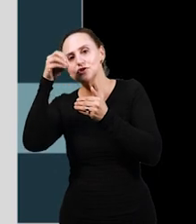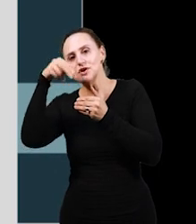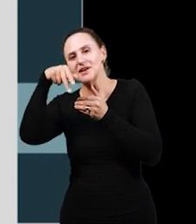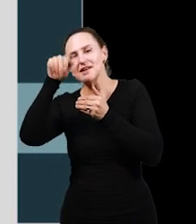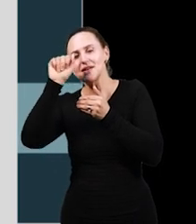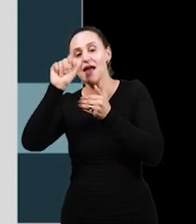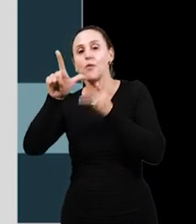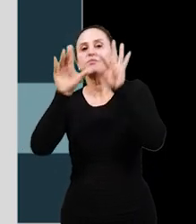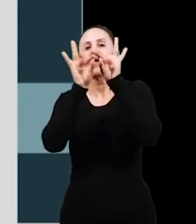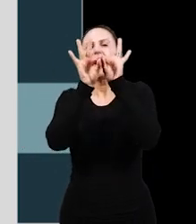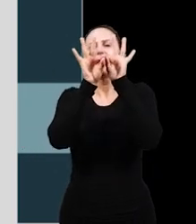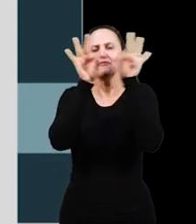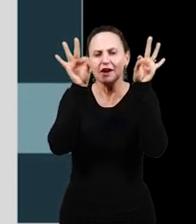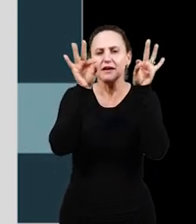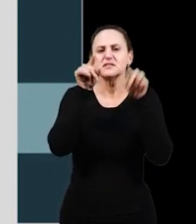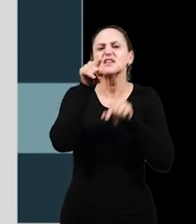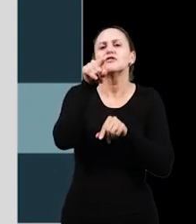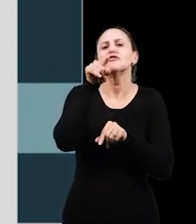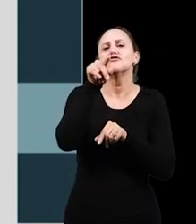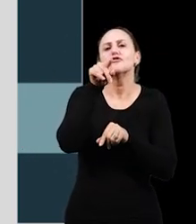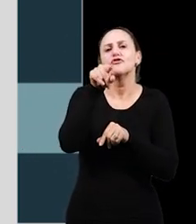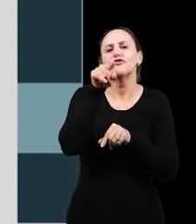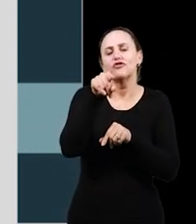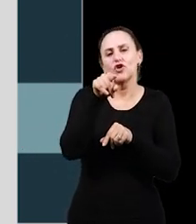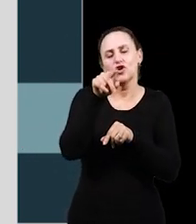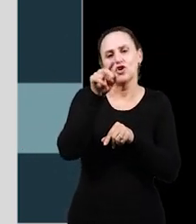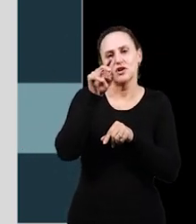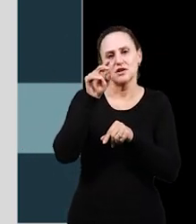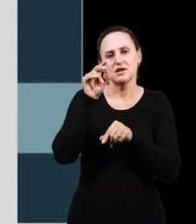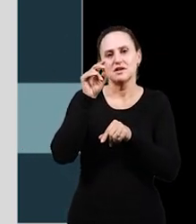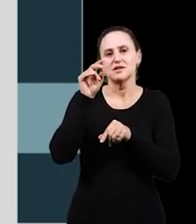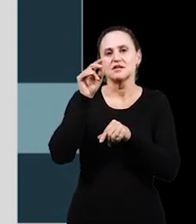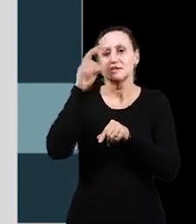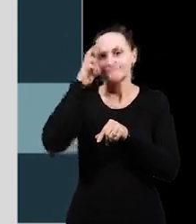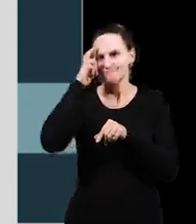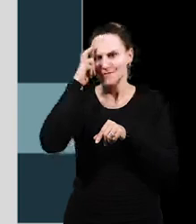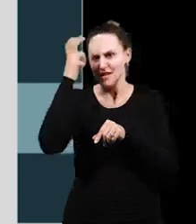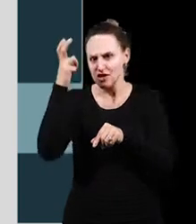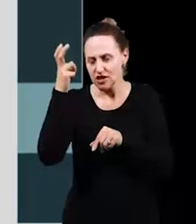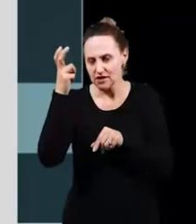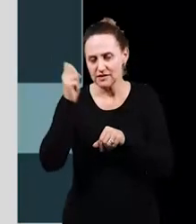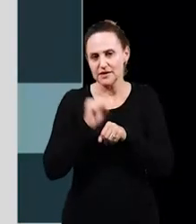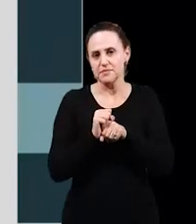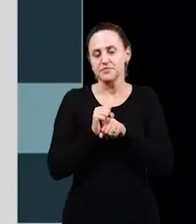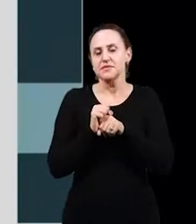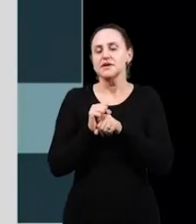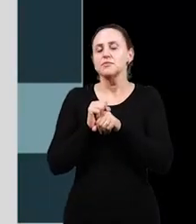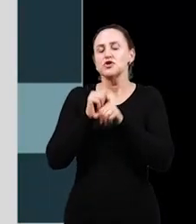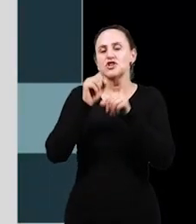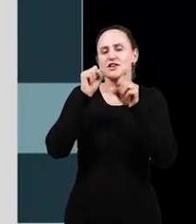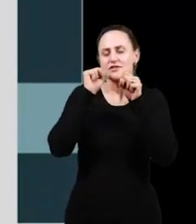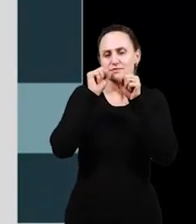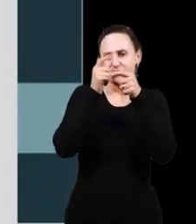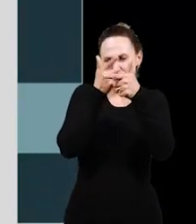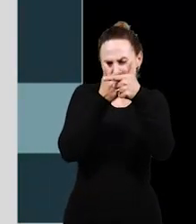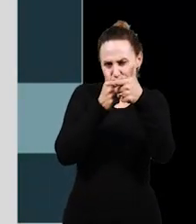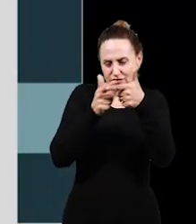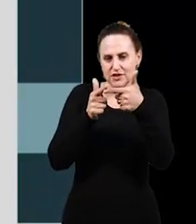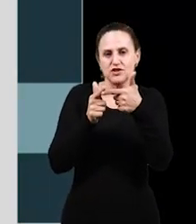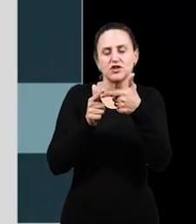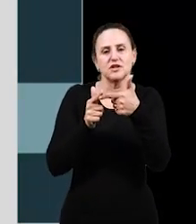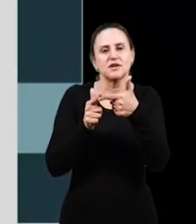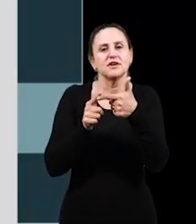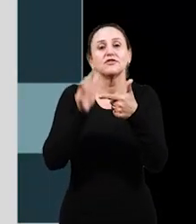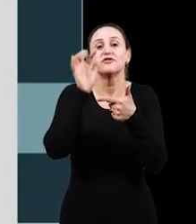então se a gente fosse pensar do ponto de vista estrutural a gente podia dividir você é inteligente em fonemas depois de morfemas